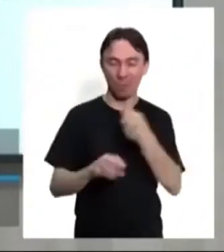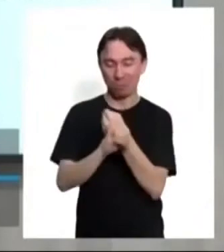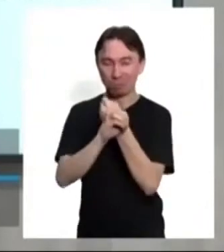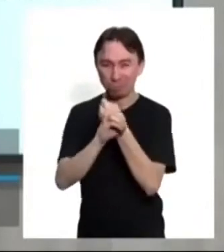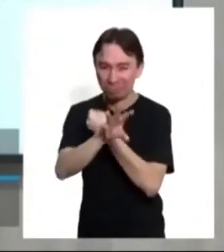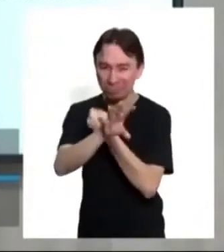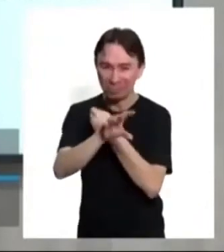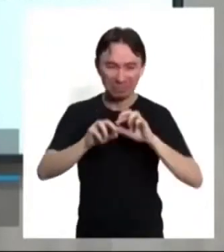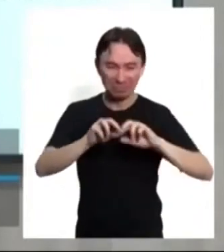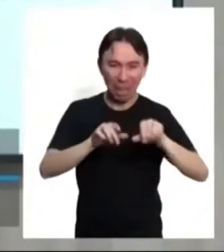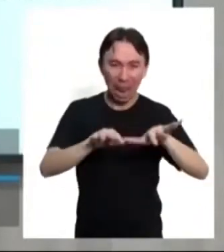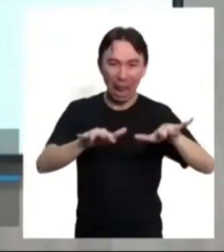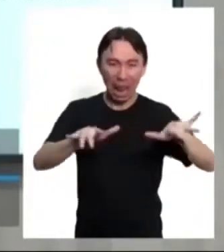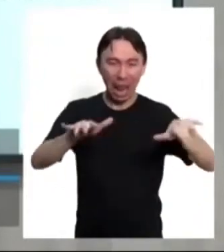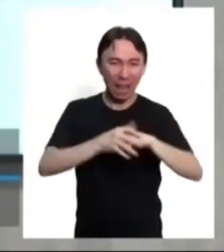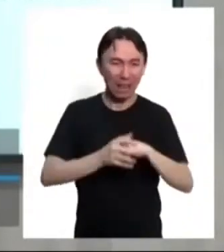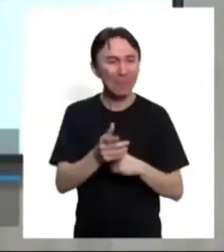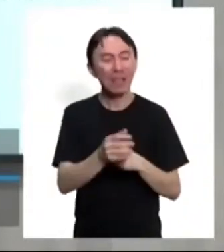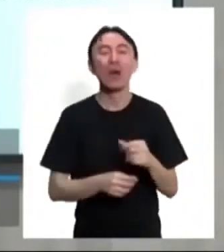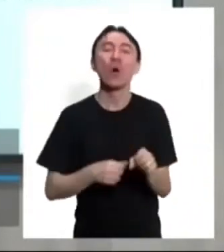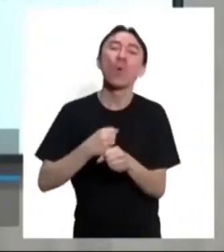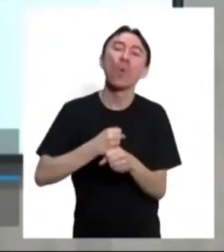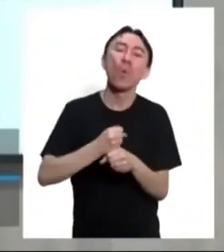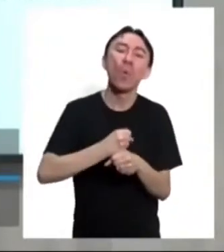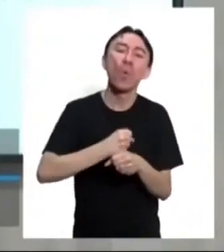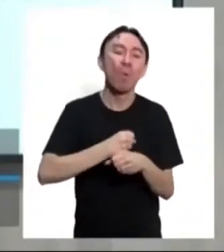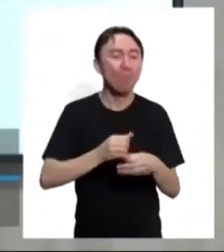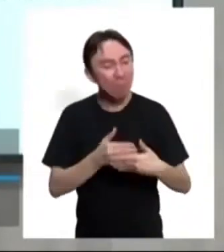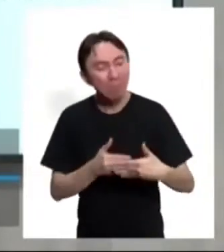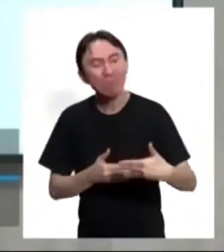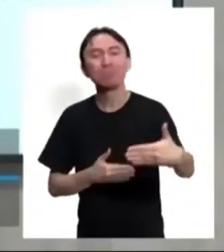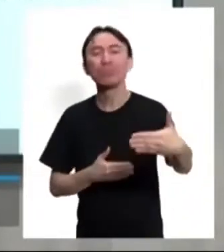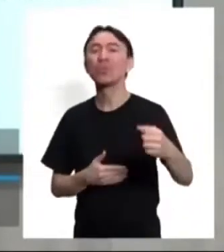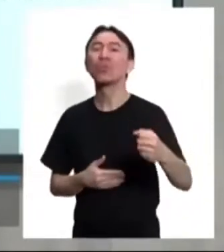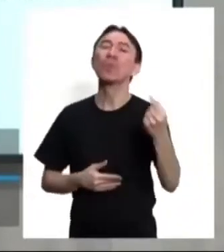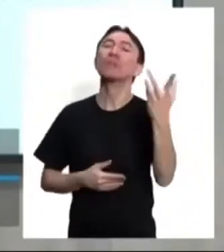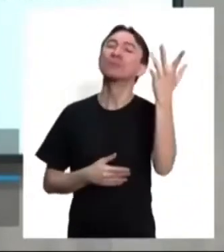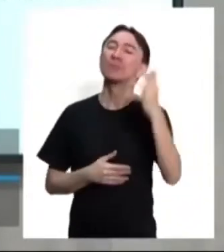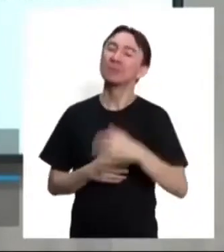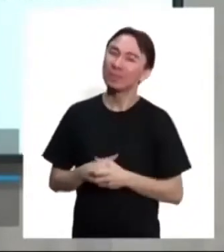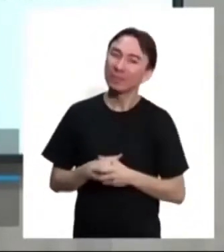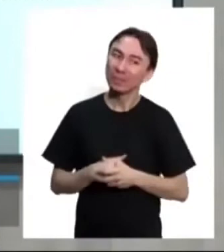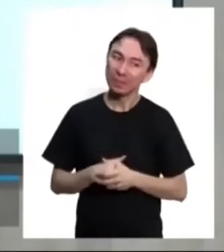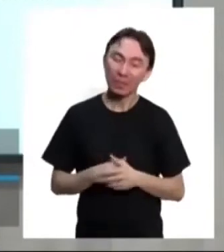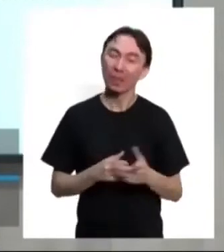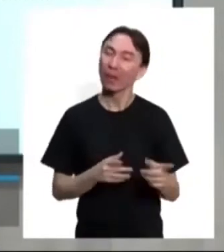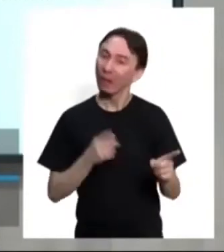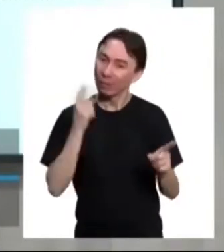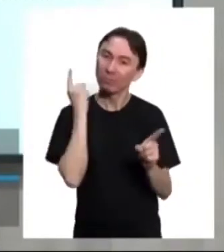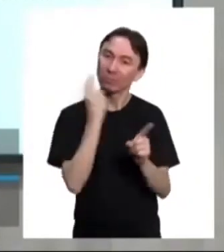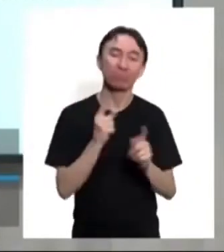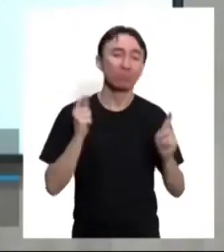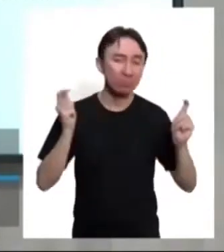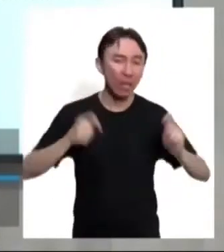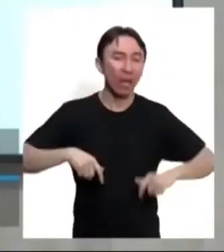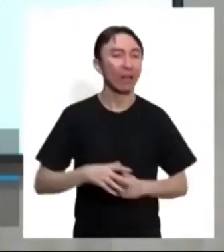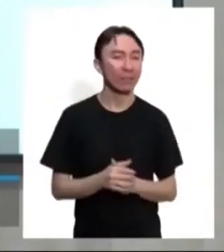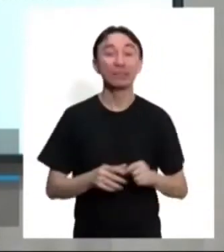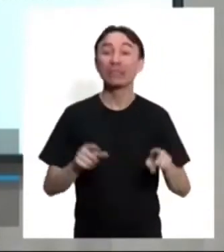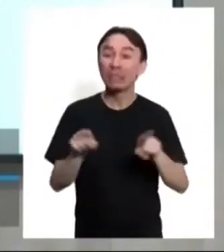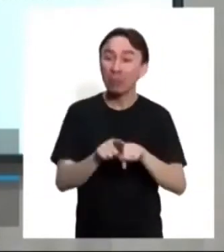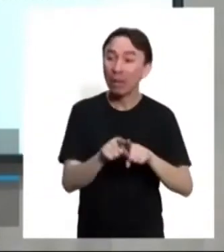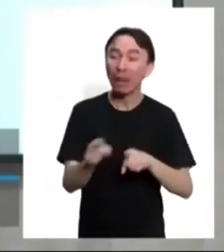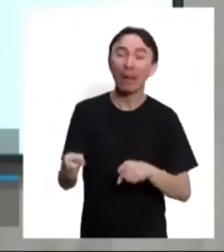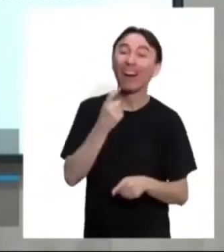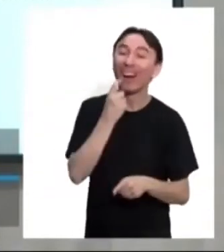material radioativo? Isso é para que serve a meia-vida. E também para fazer a datação dos fósseis.